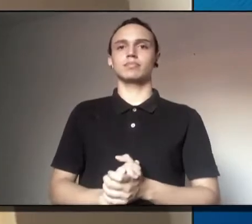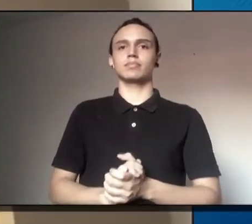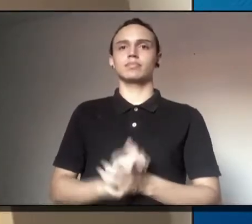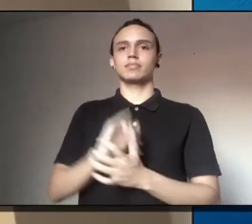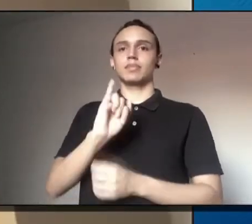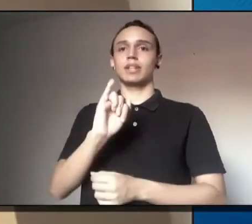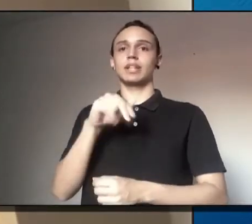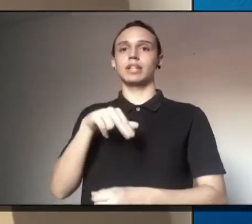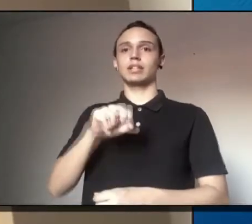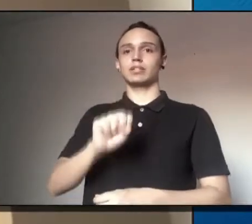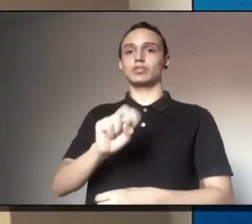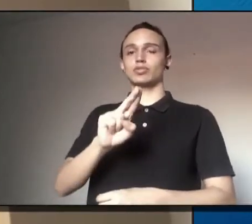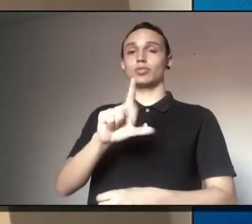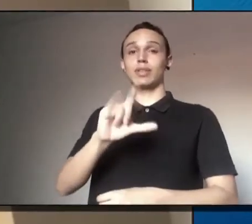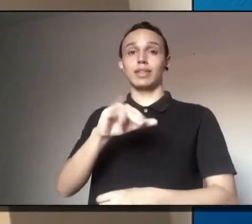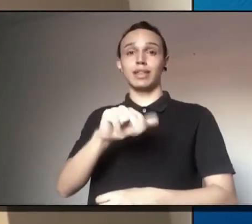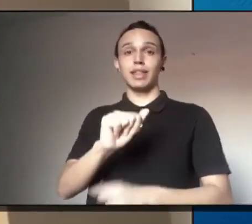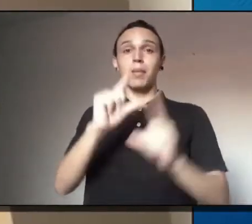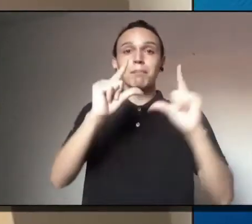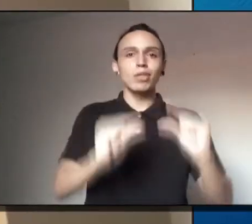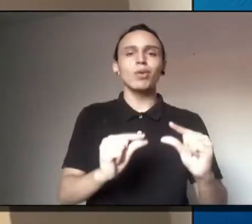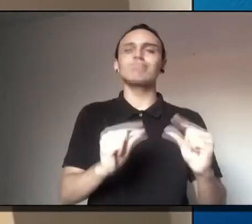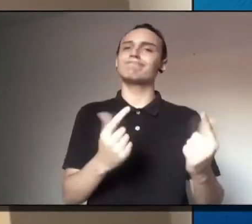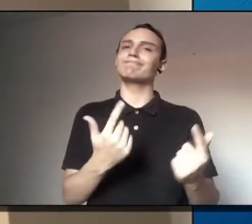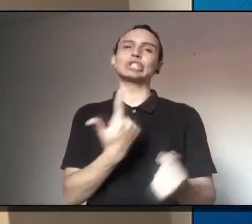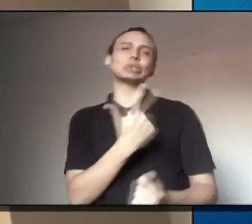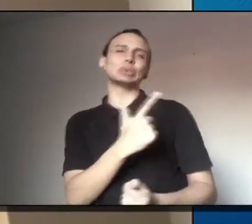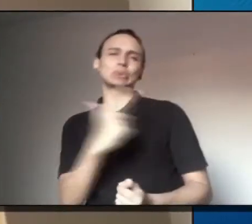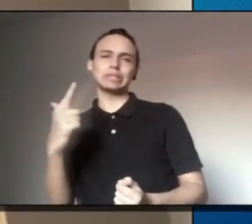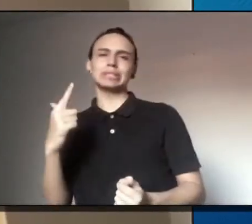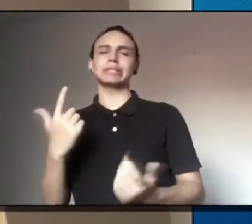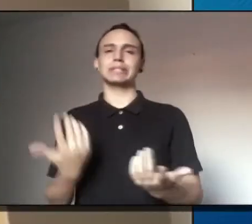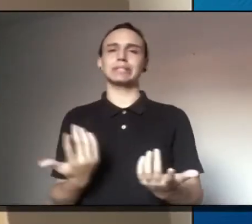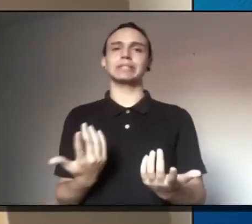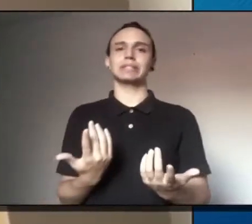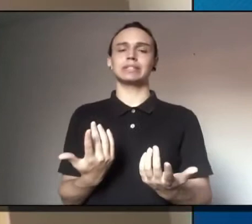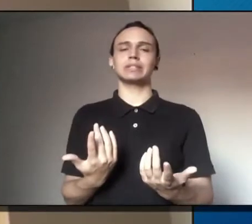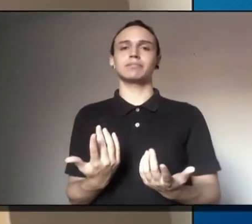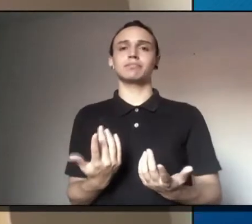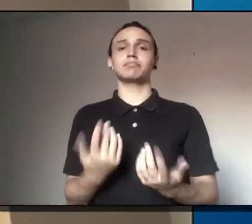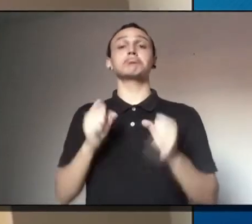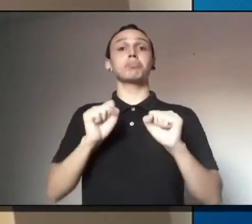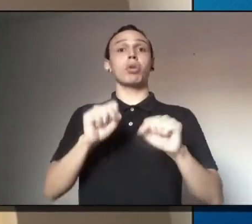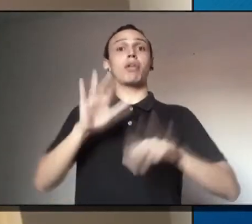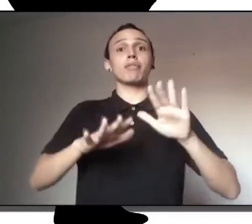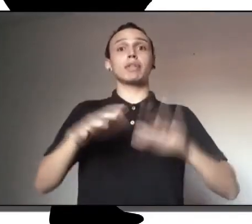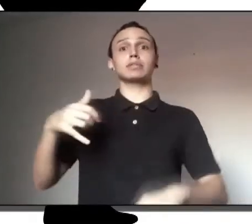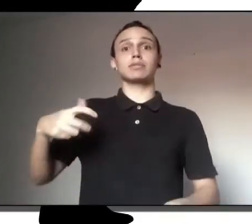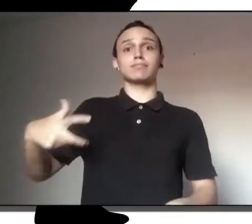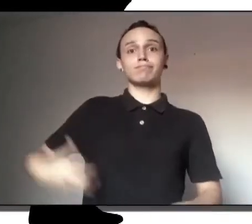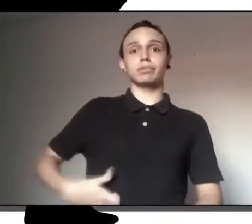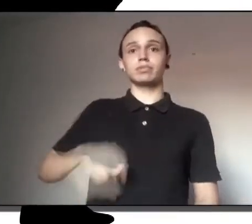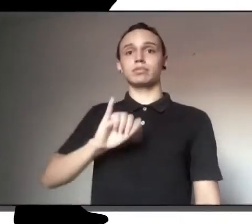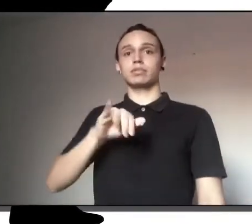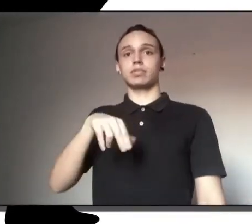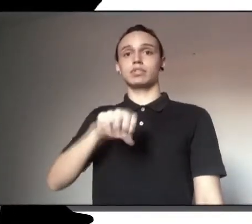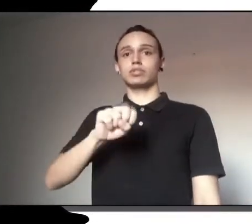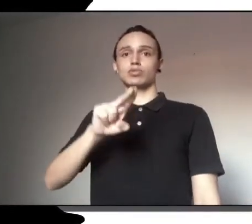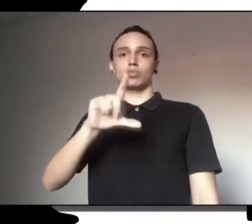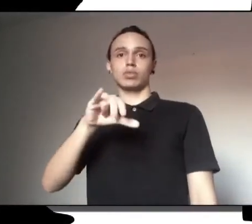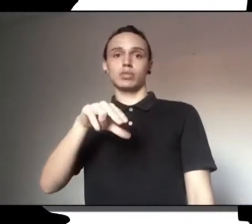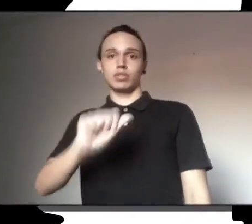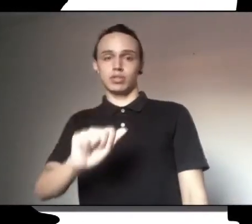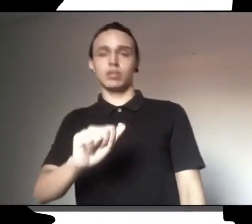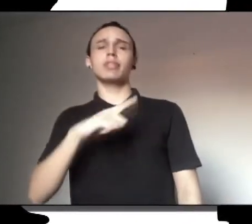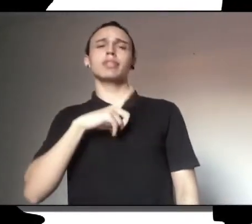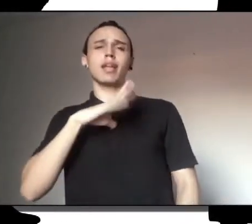gente pode usar a insulina e tem critérios para usar a insulina em determinadas fases da doença, mas também a mudança do